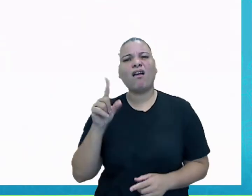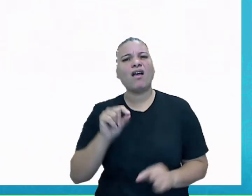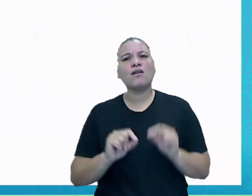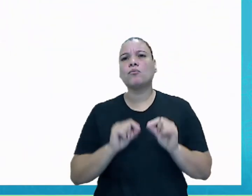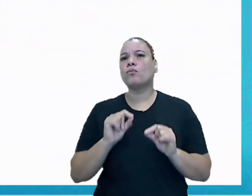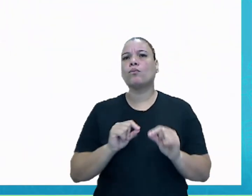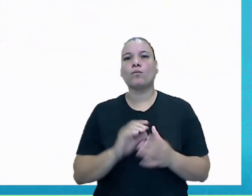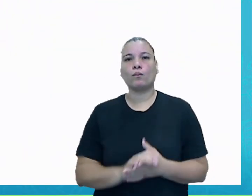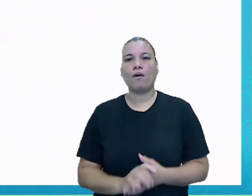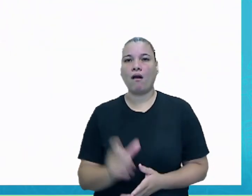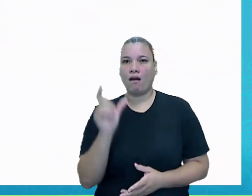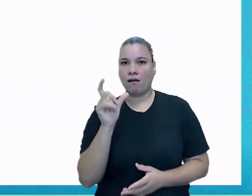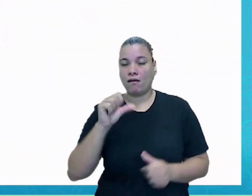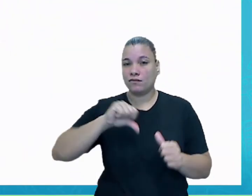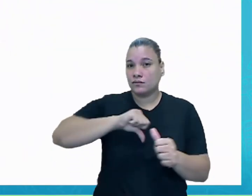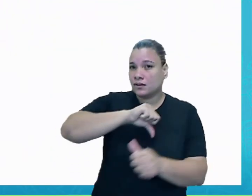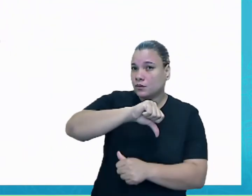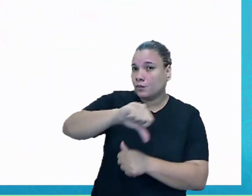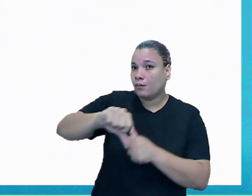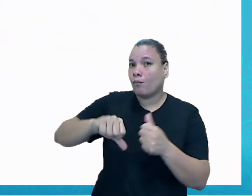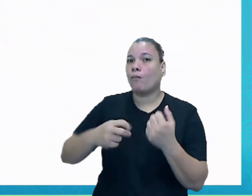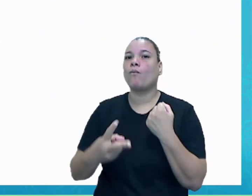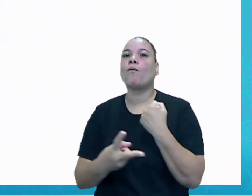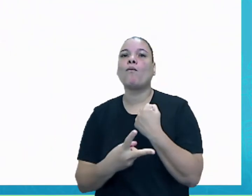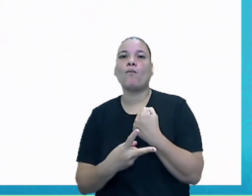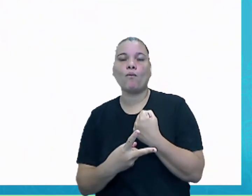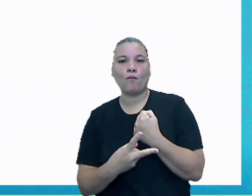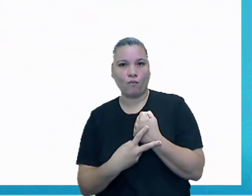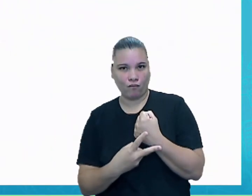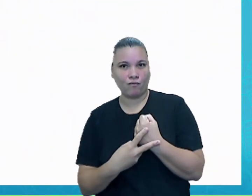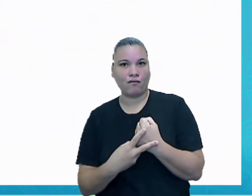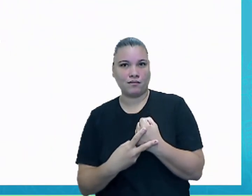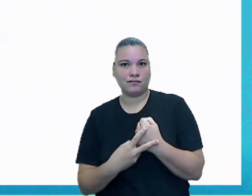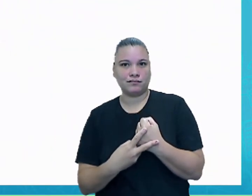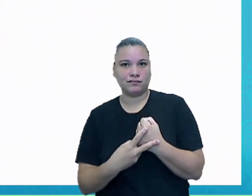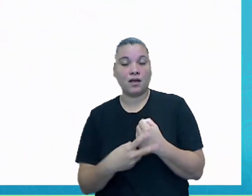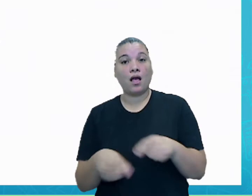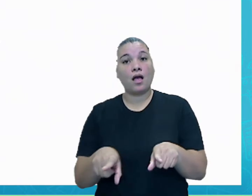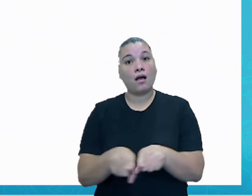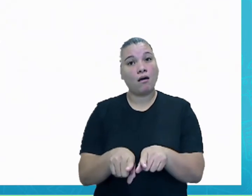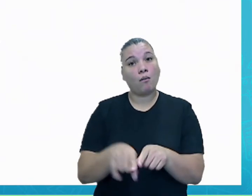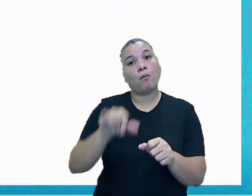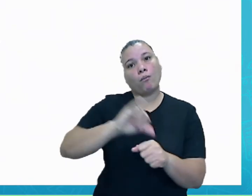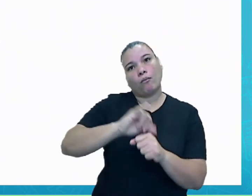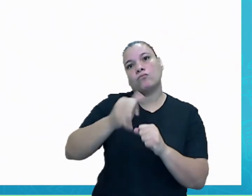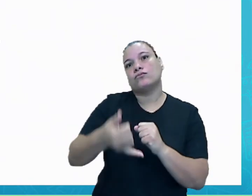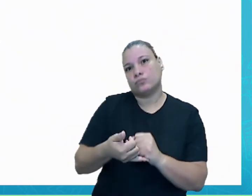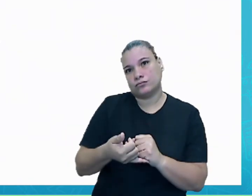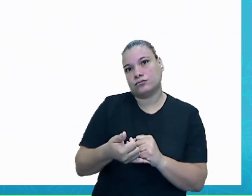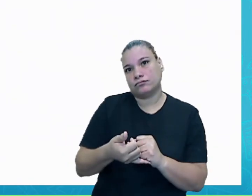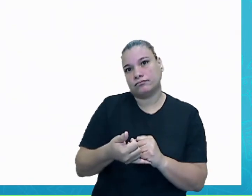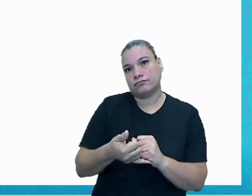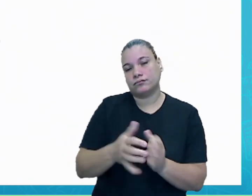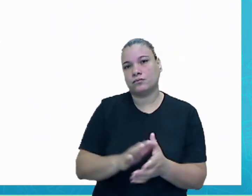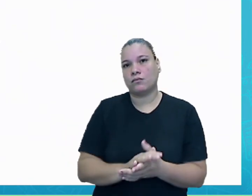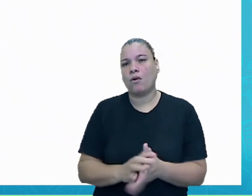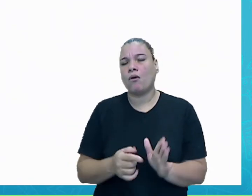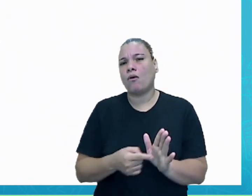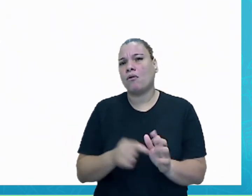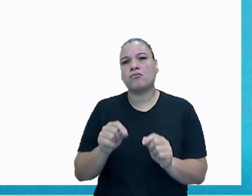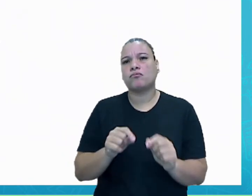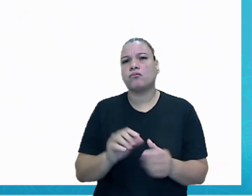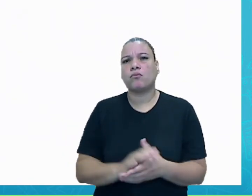que modifica o verbo, o adjetivo ou outro advérbio, exprimindo uma circunstância de tempo,